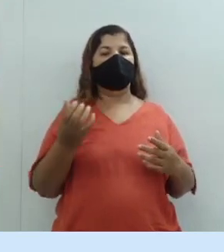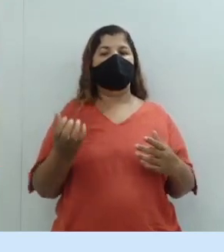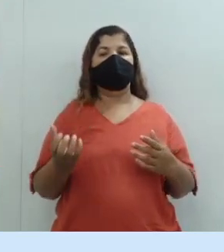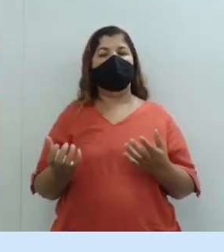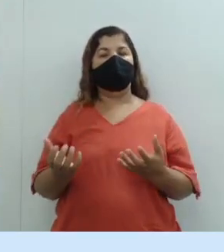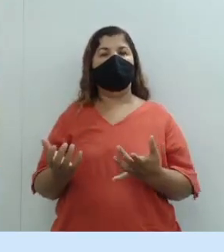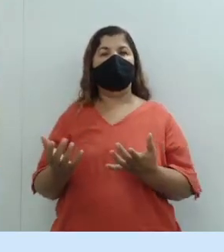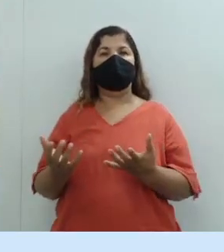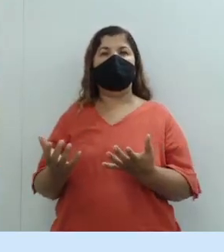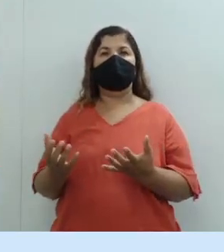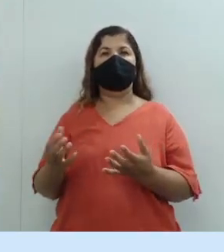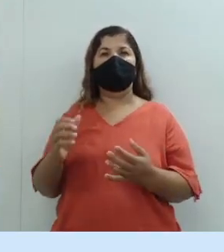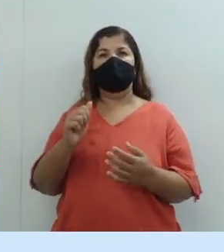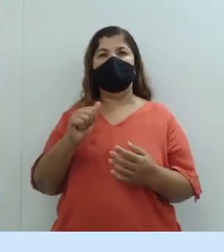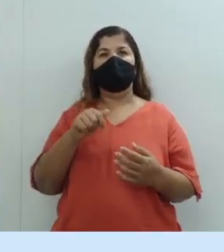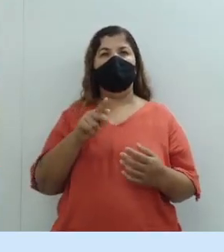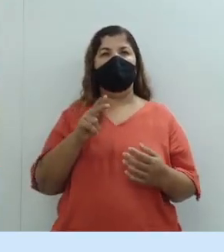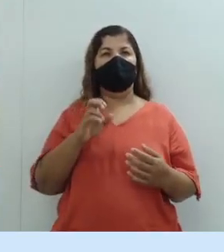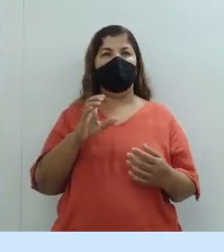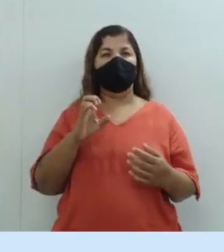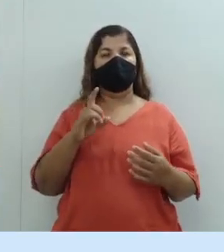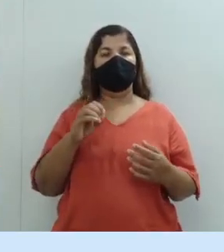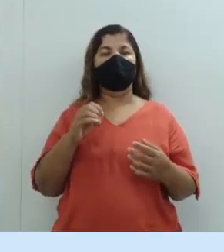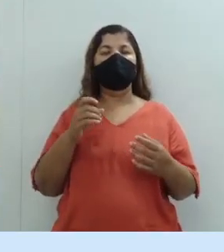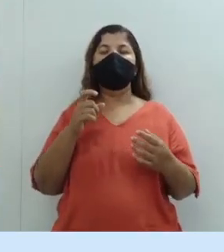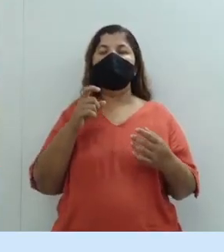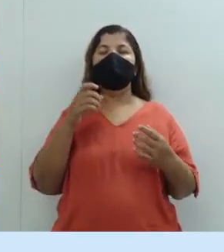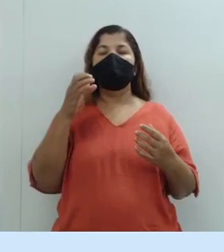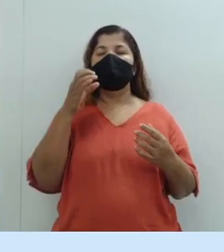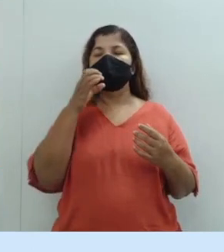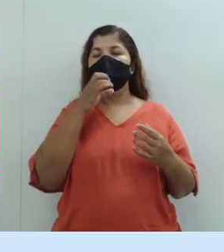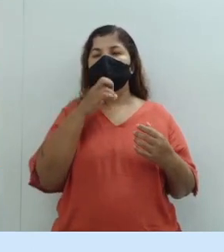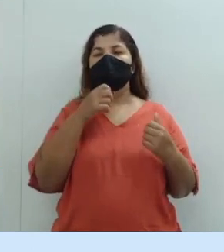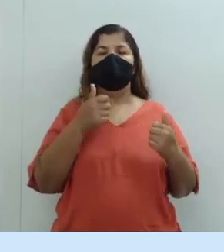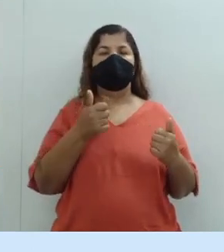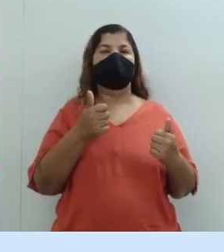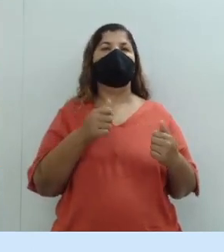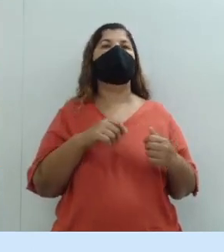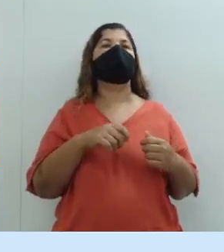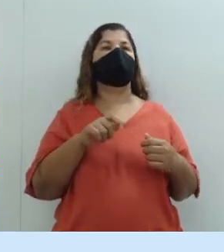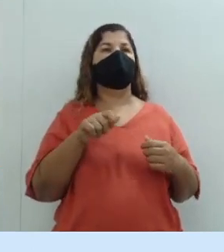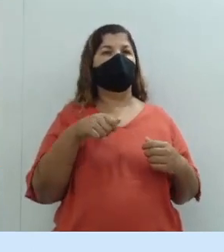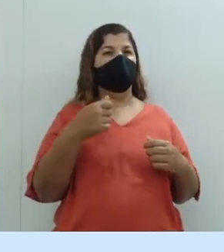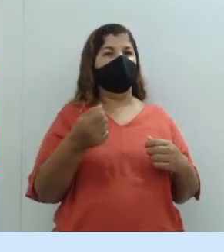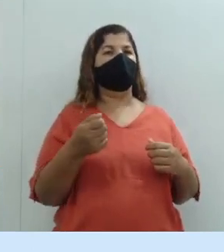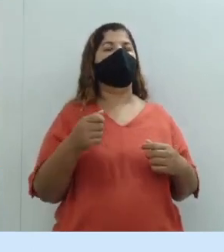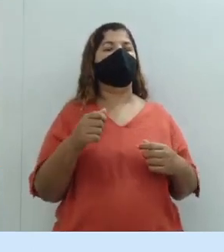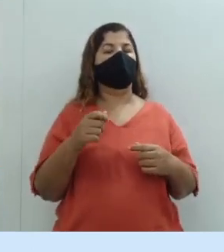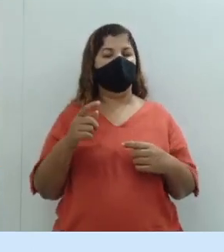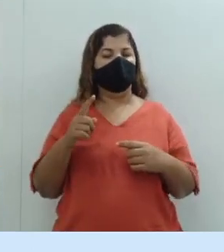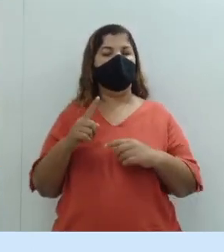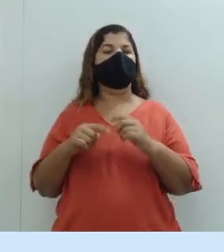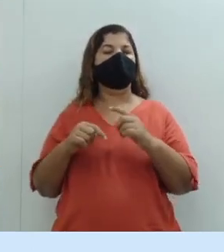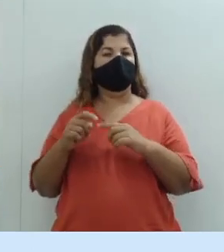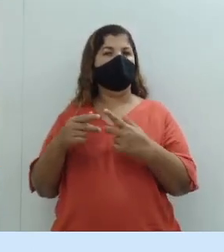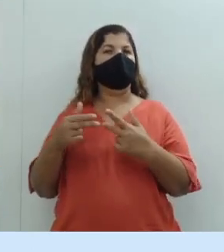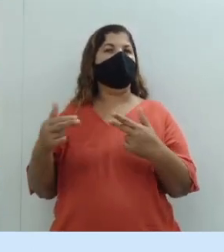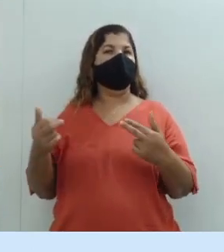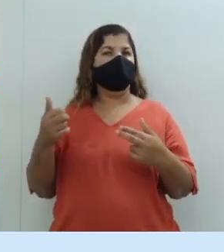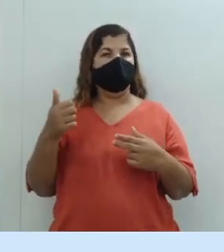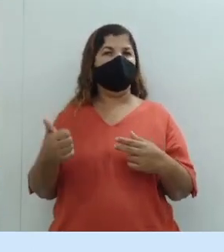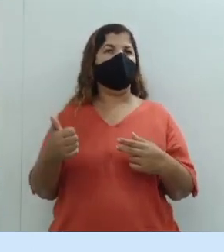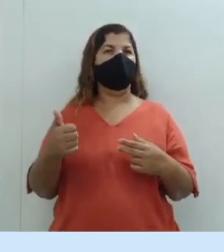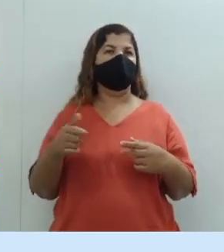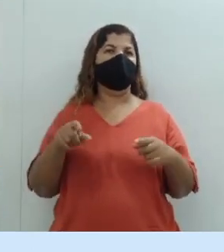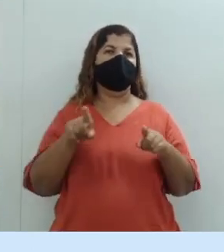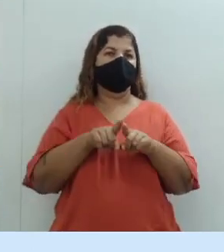casa, né, para quando você entre lá, você e sua família fiquem aquecidos. Então, esse equipamento, especificamente, é uma vantagem ele aquecer. Assim